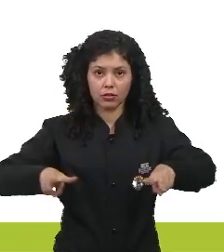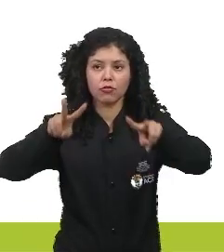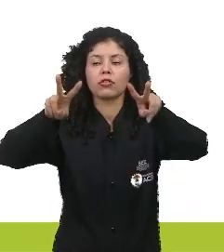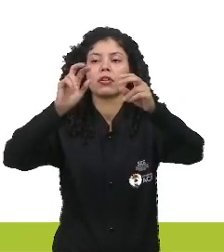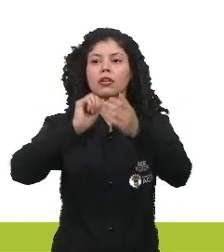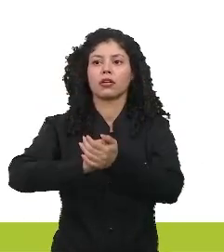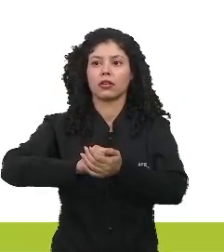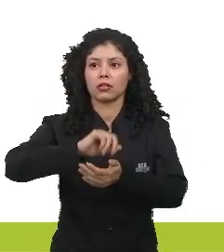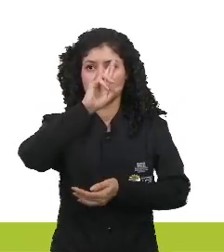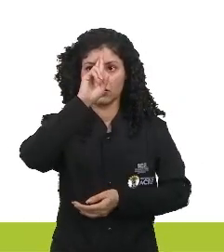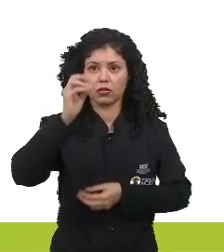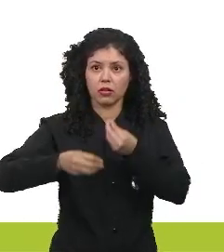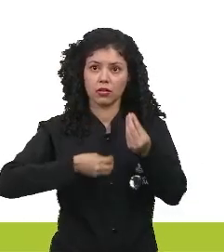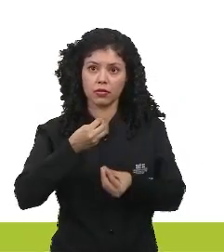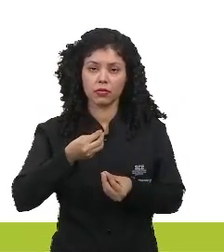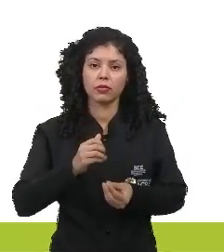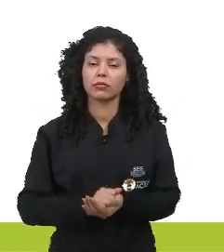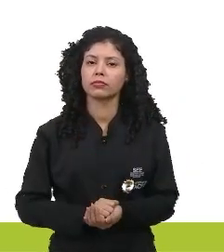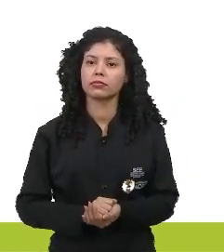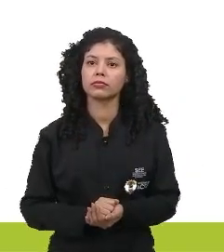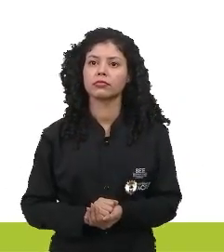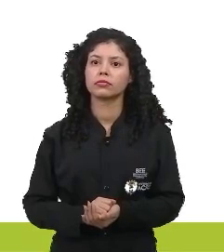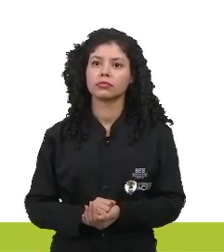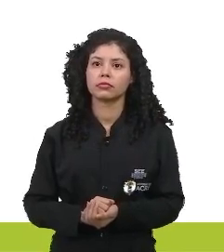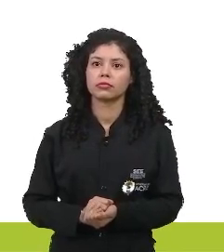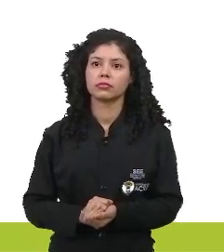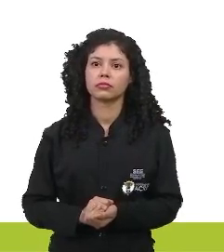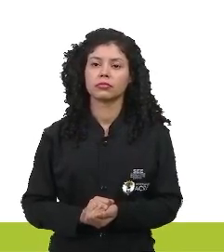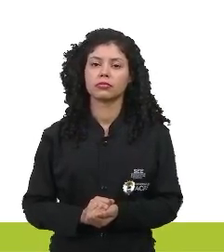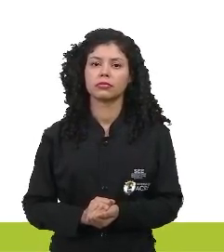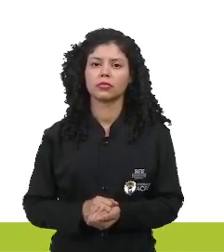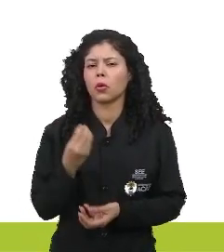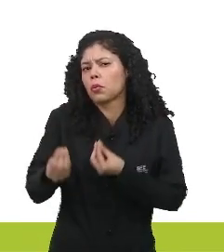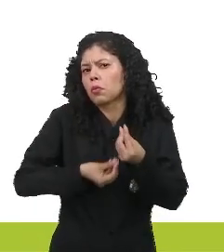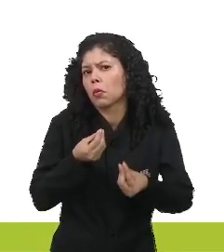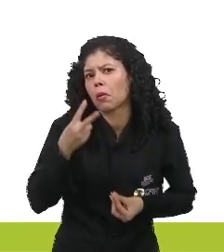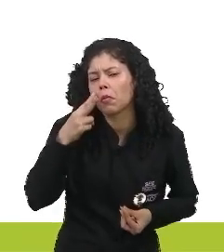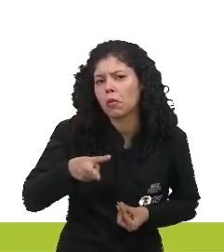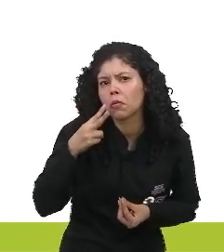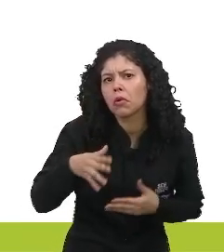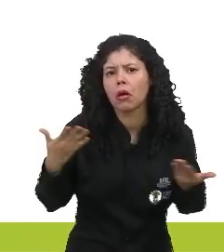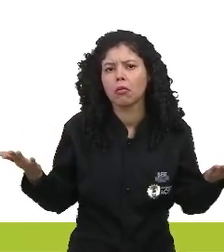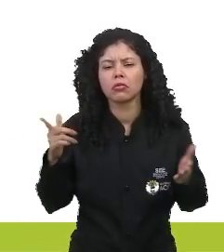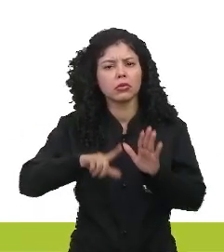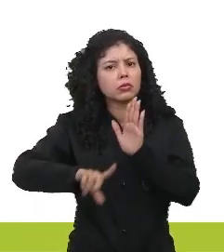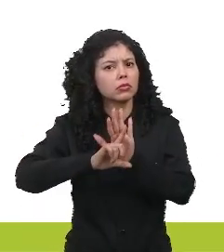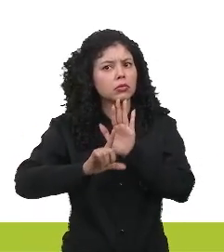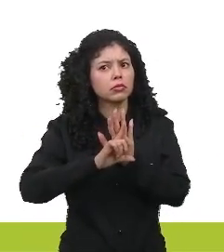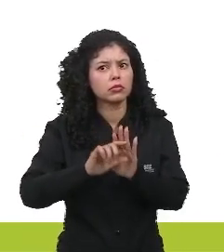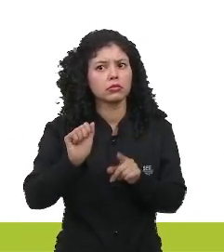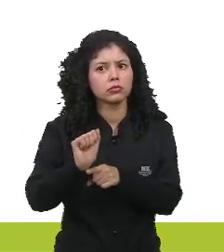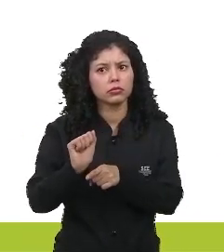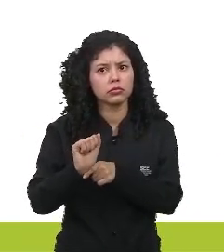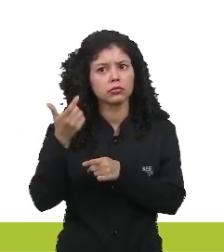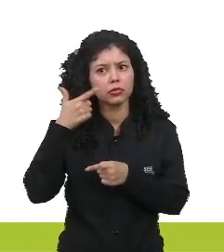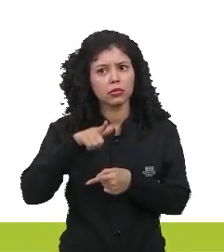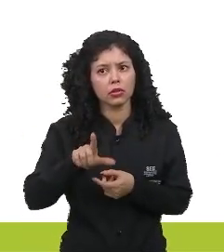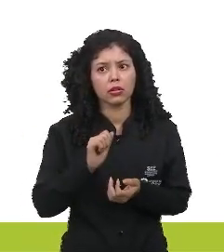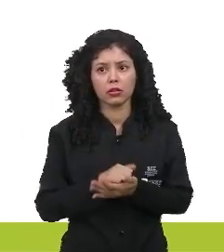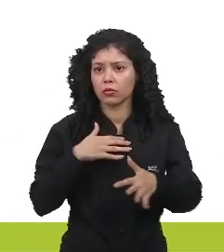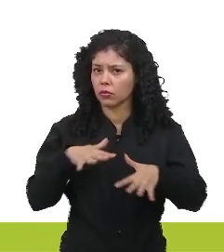enxergada pelos historiadores como... Como que os historiadores enxergam essa lei? A, um